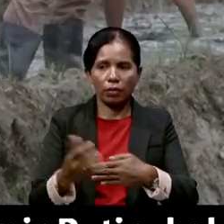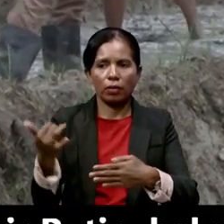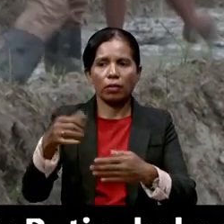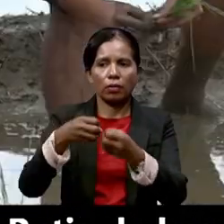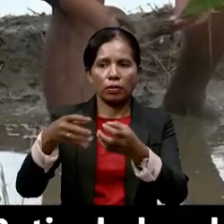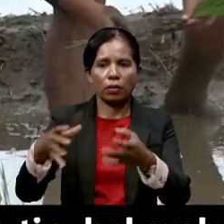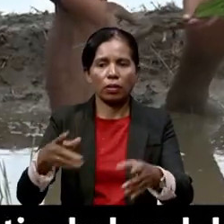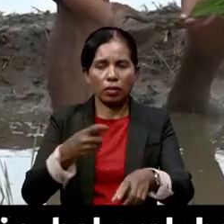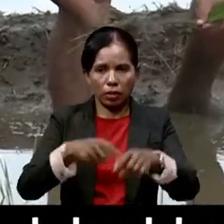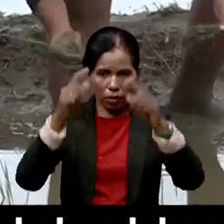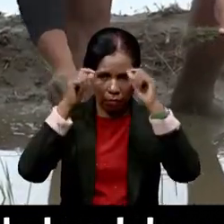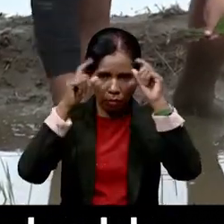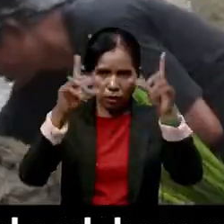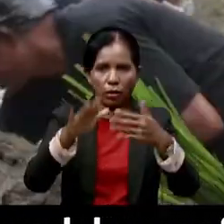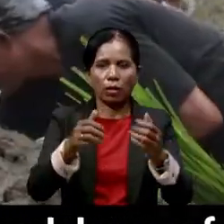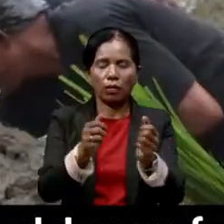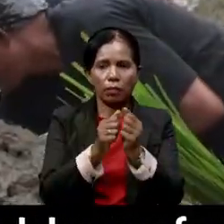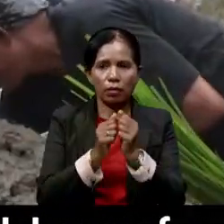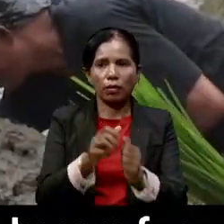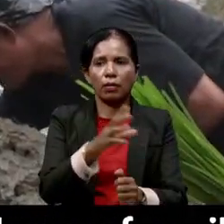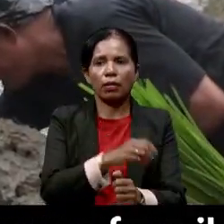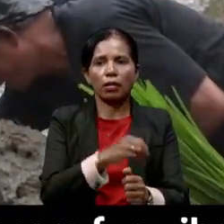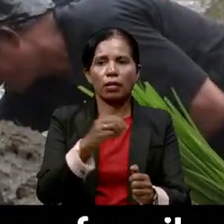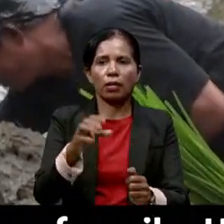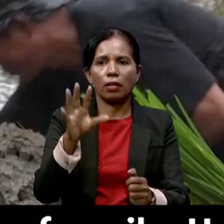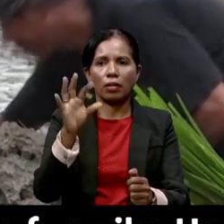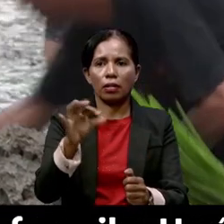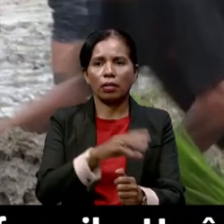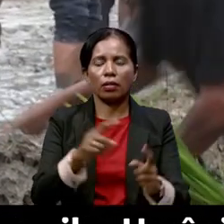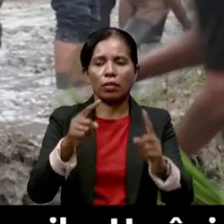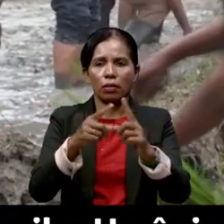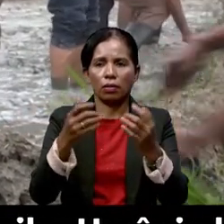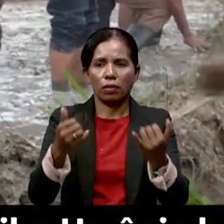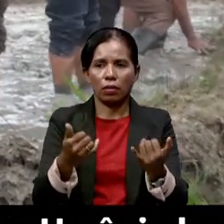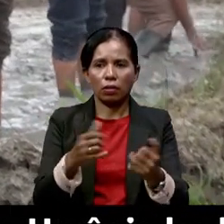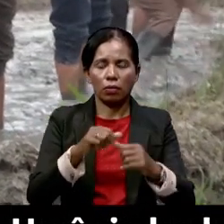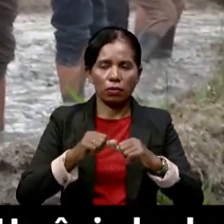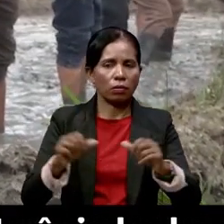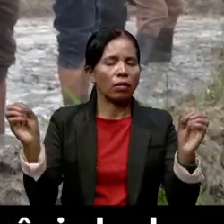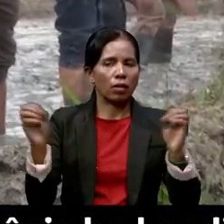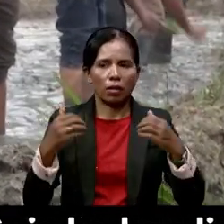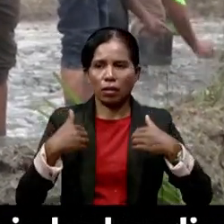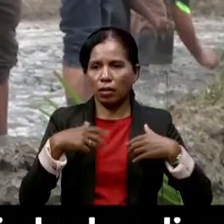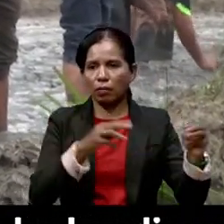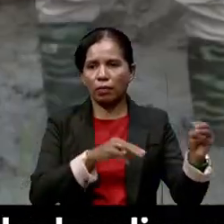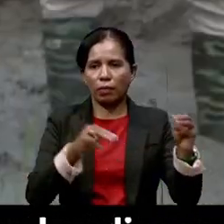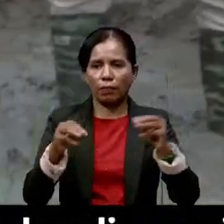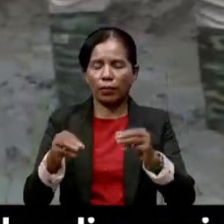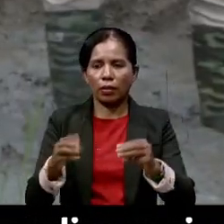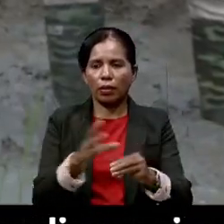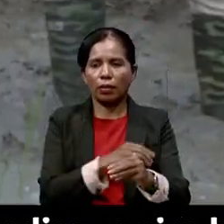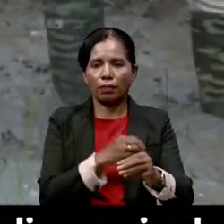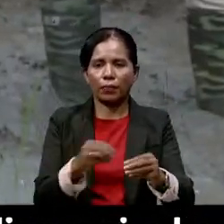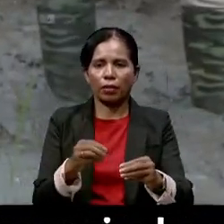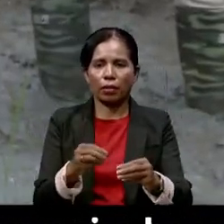abandonado e a território do Arantomat, a motor dólar americano to consia, mas bem to em loron, situação continua lá em mudança. Além de né, tu ir dar o susi Banco